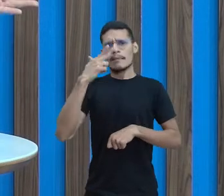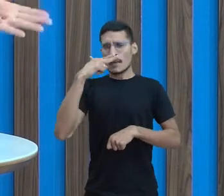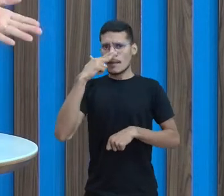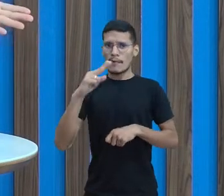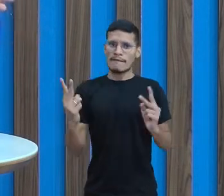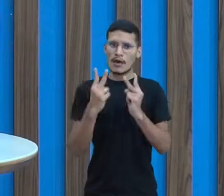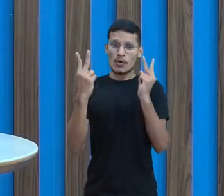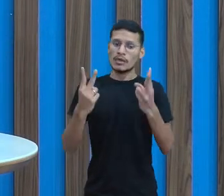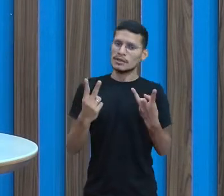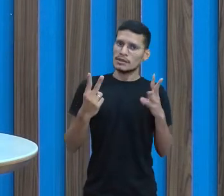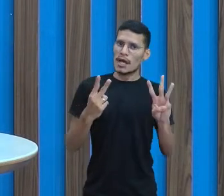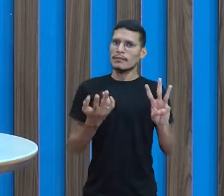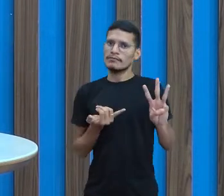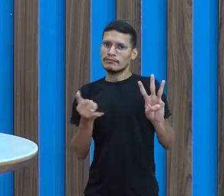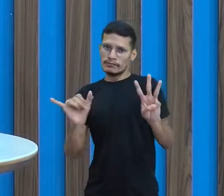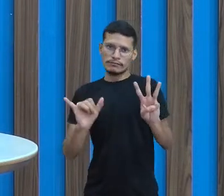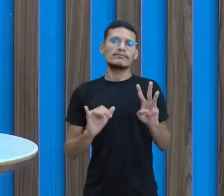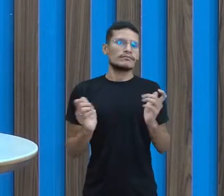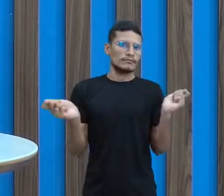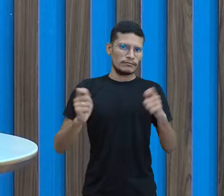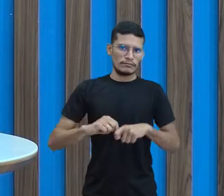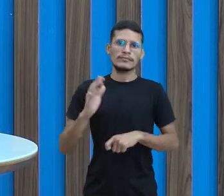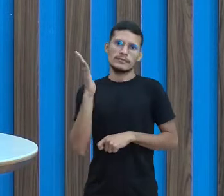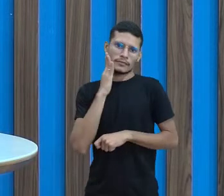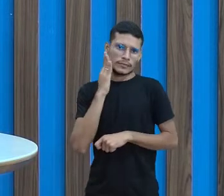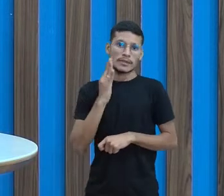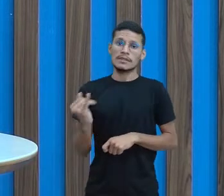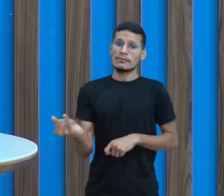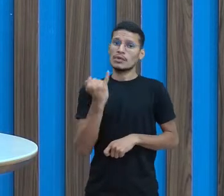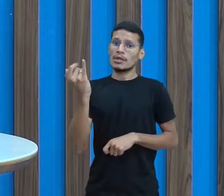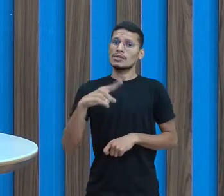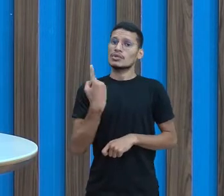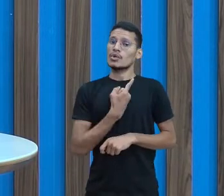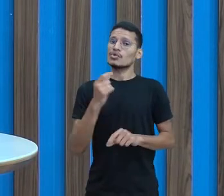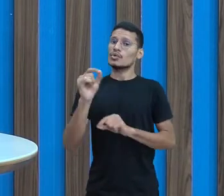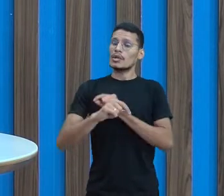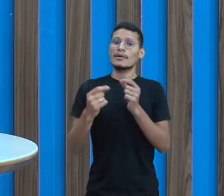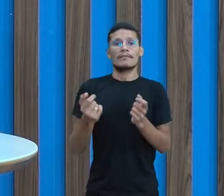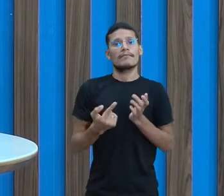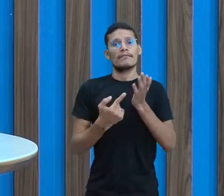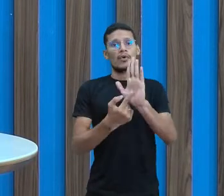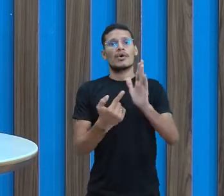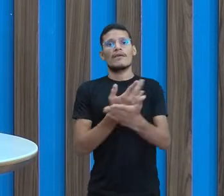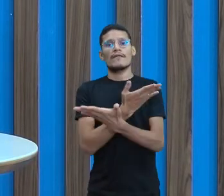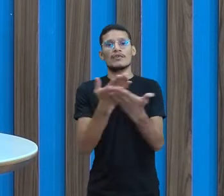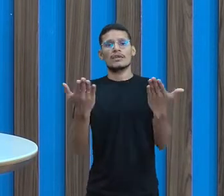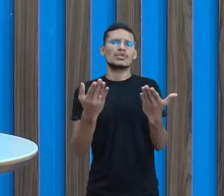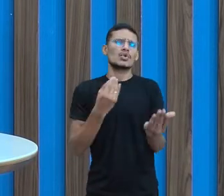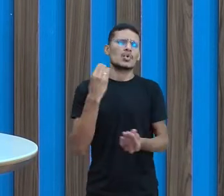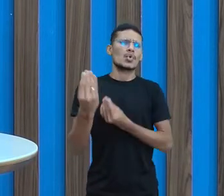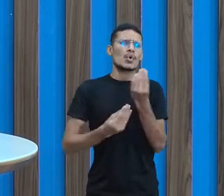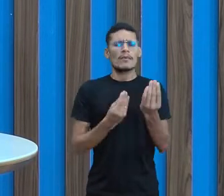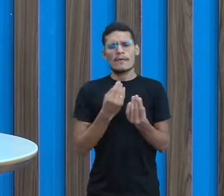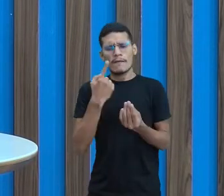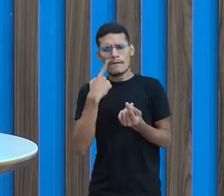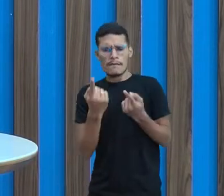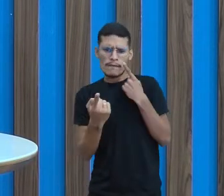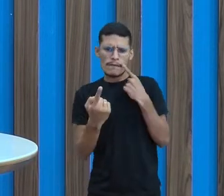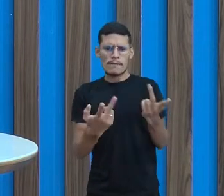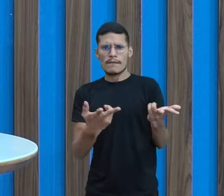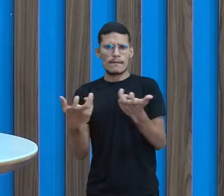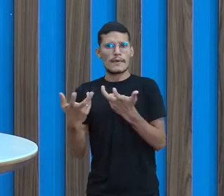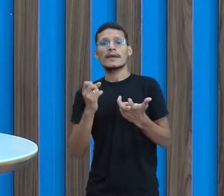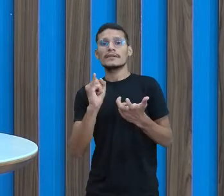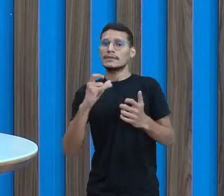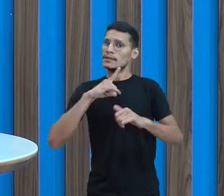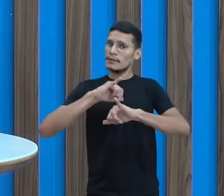para o W quanto para o Y, tá certo? Então é importante a gente dar para você esse norte. Quando você tem essa informação de uma